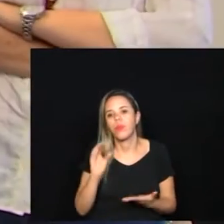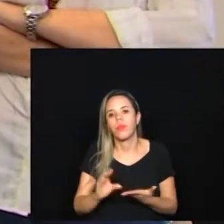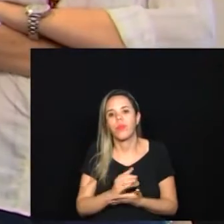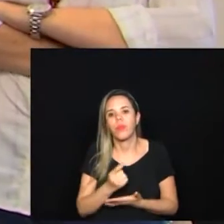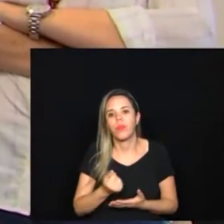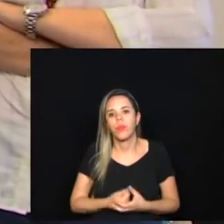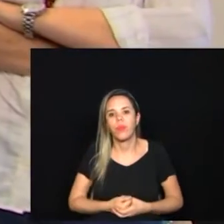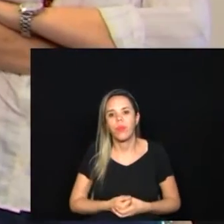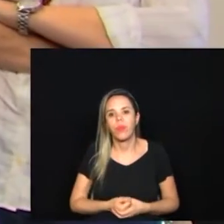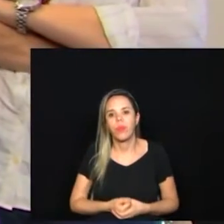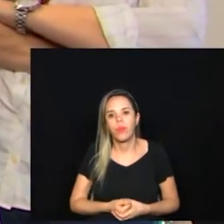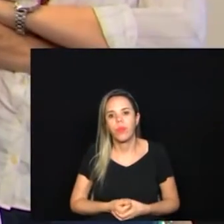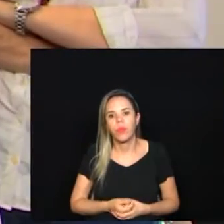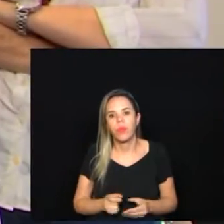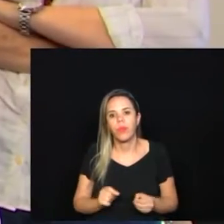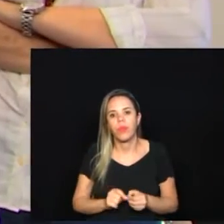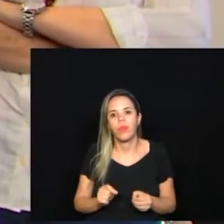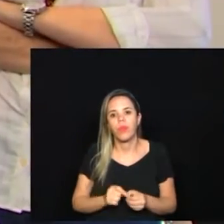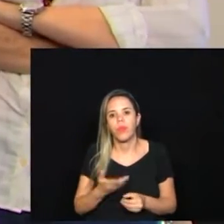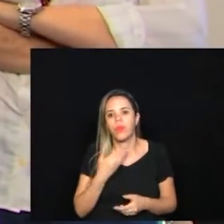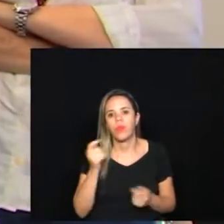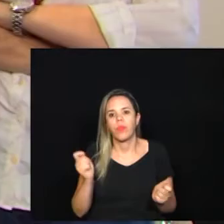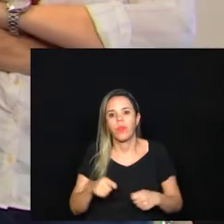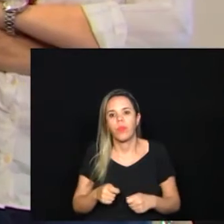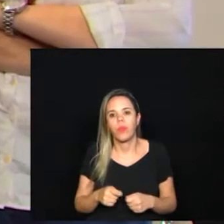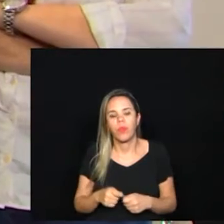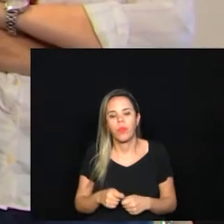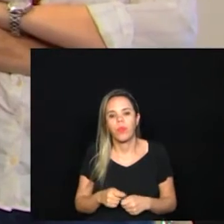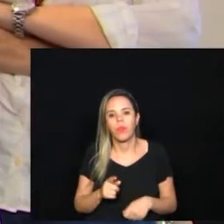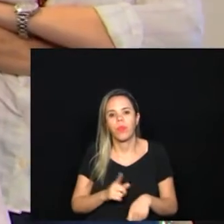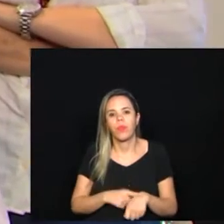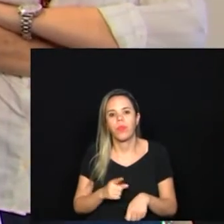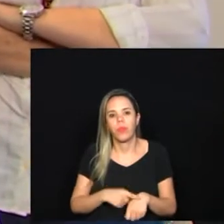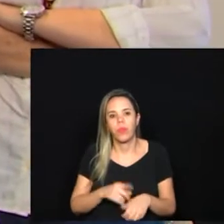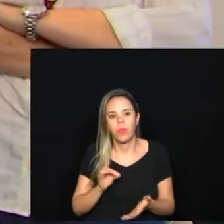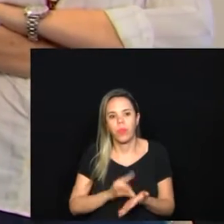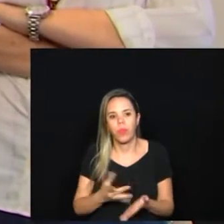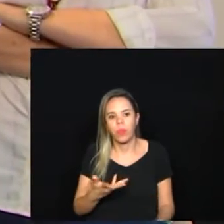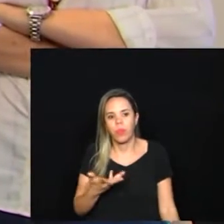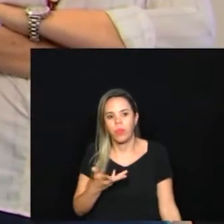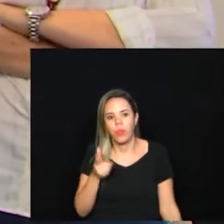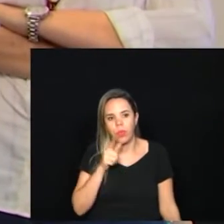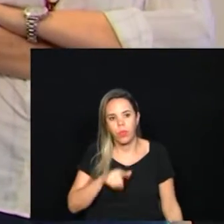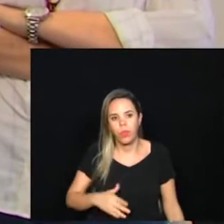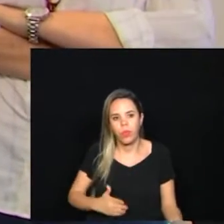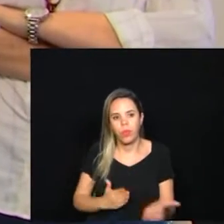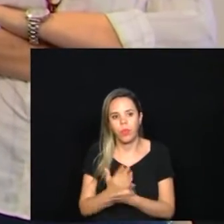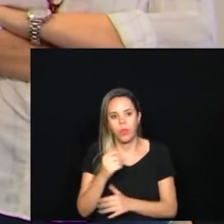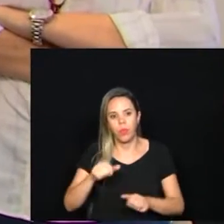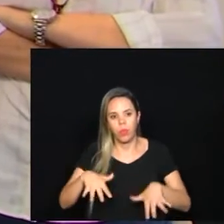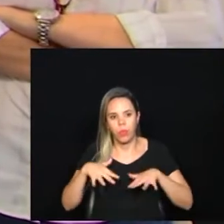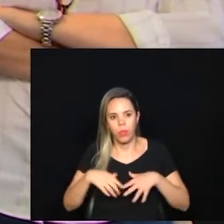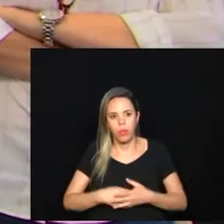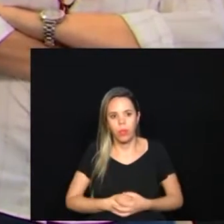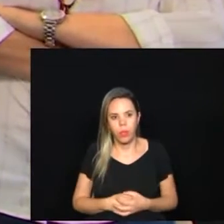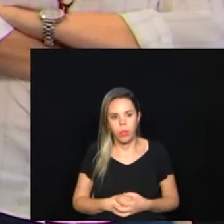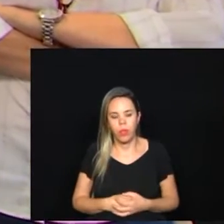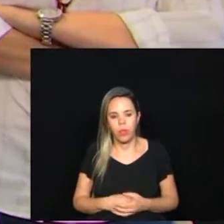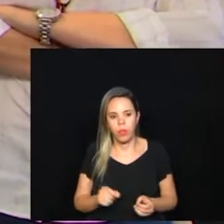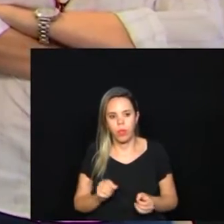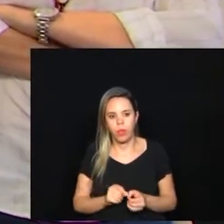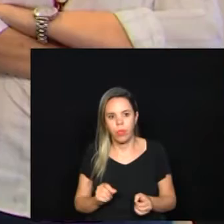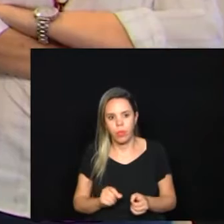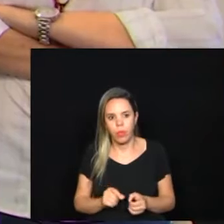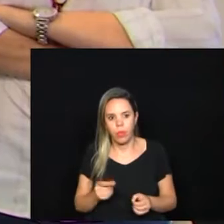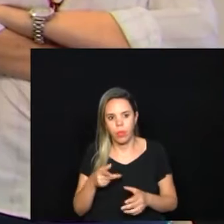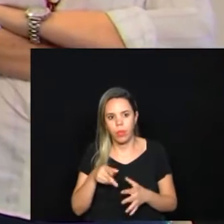orçamentária, faremos da melhor maneira possível, num tempo exíguo, para a gente aprovar aqui no plenário e fazer